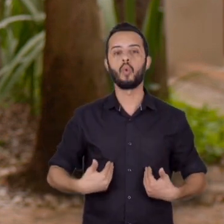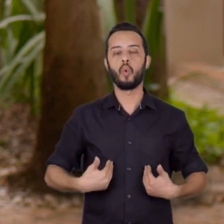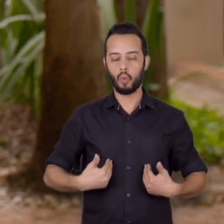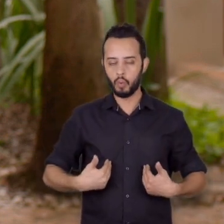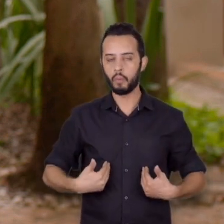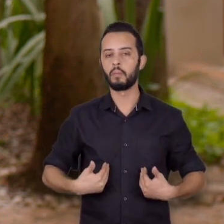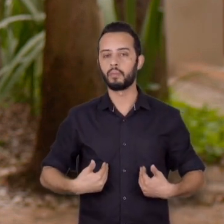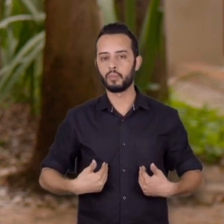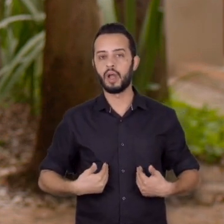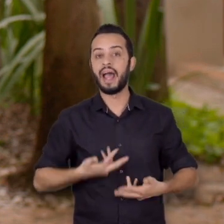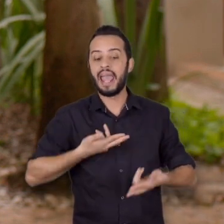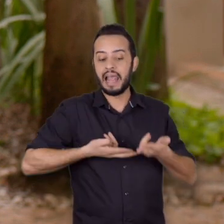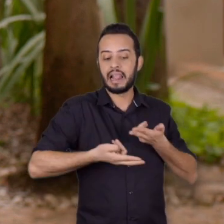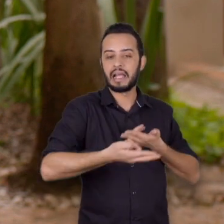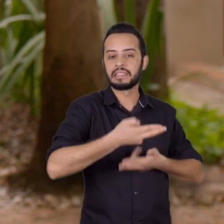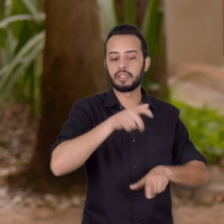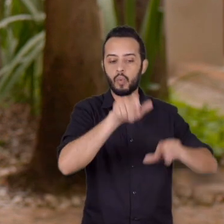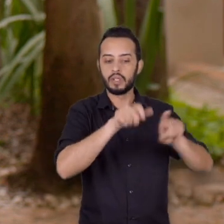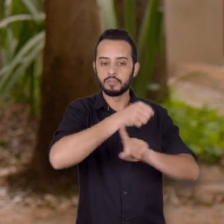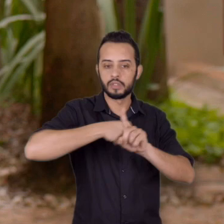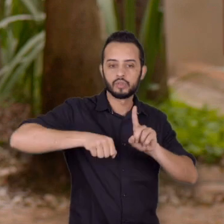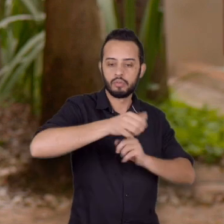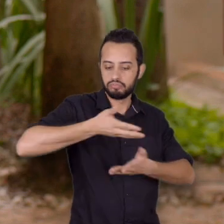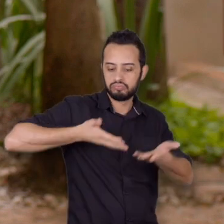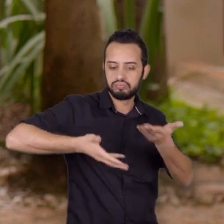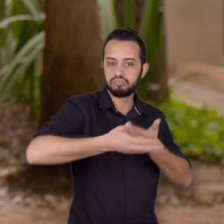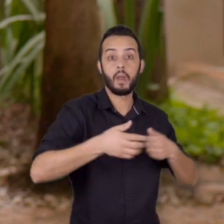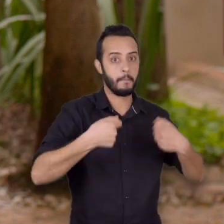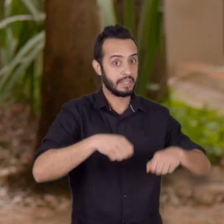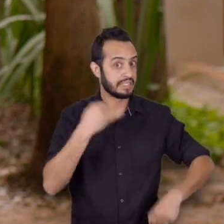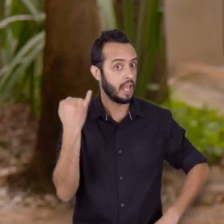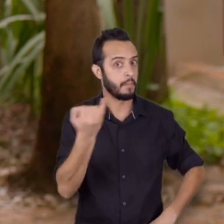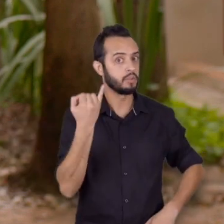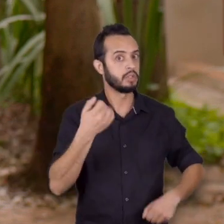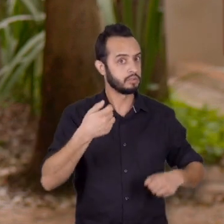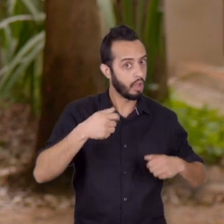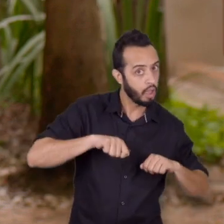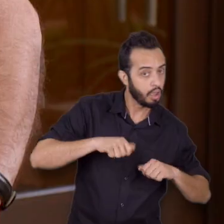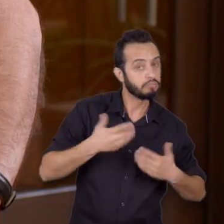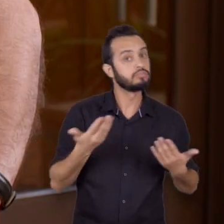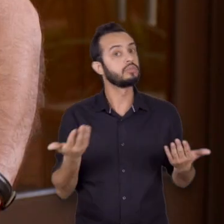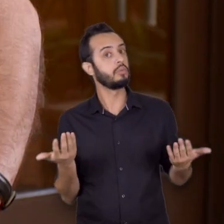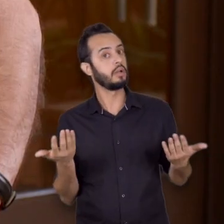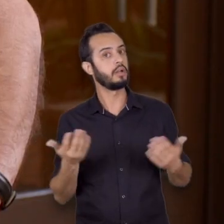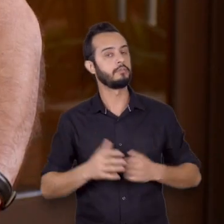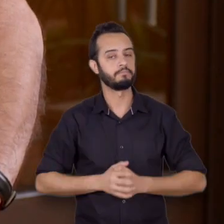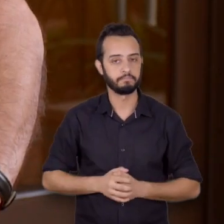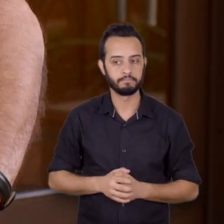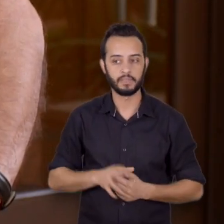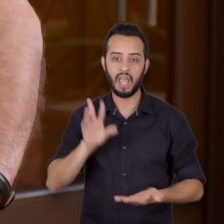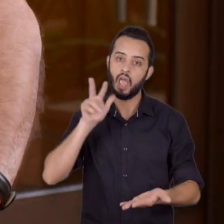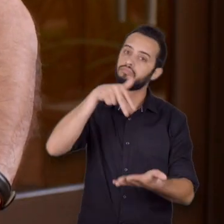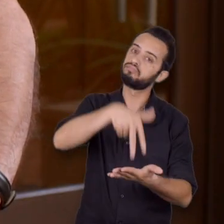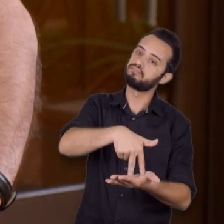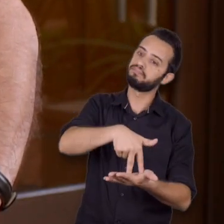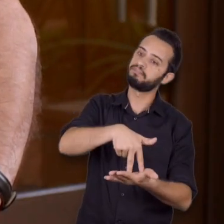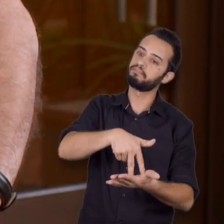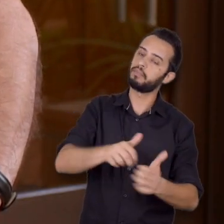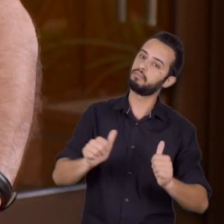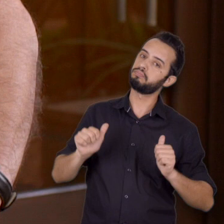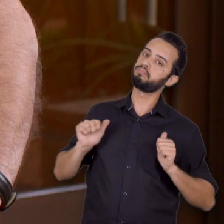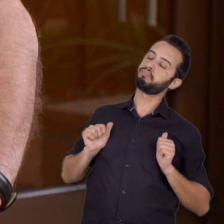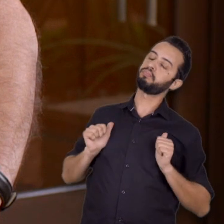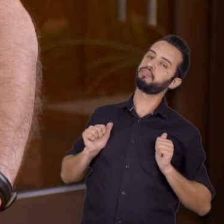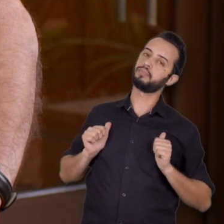nas relações sociais é necessário ou não é necessário, quanto ele vale e quando ele não vale. Então você vê um nível de profundidade